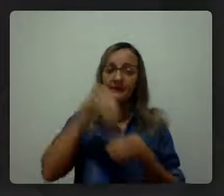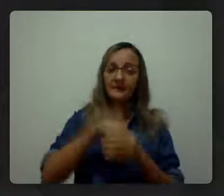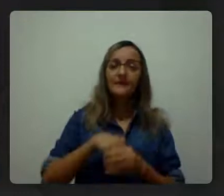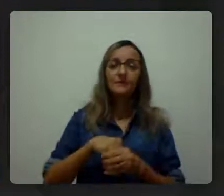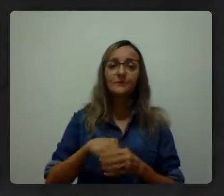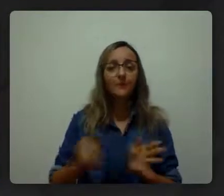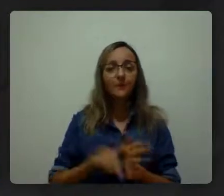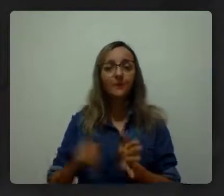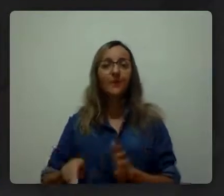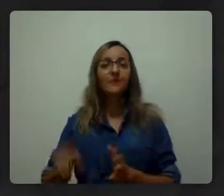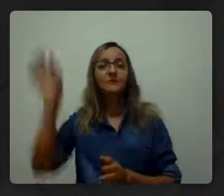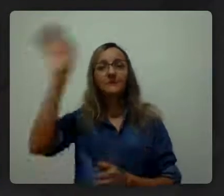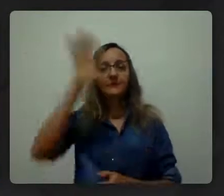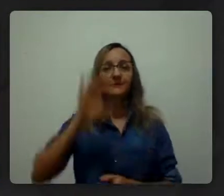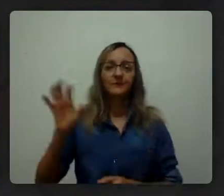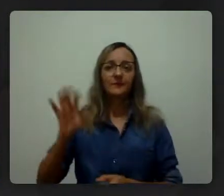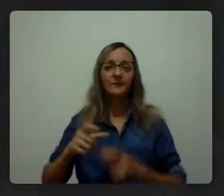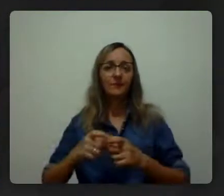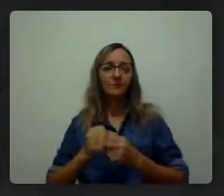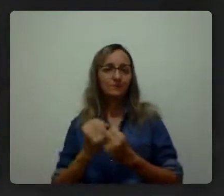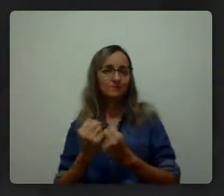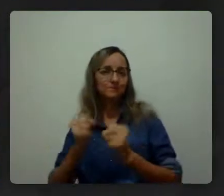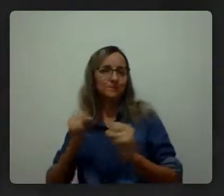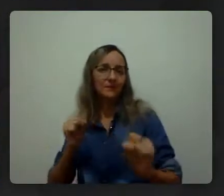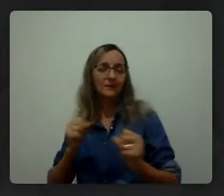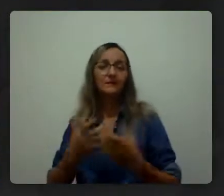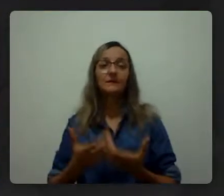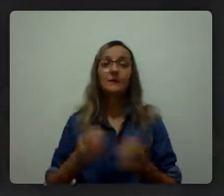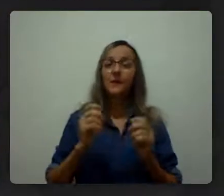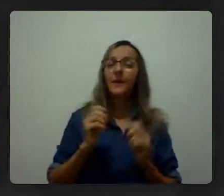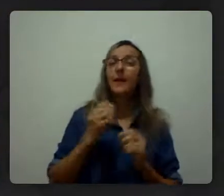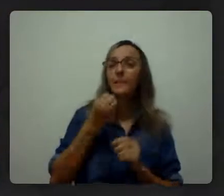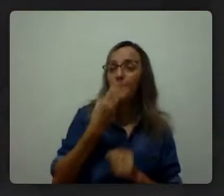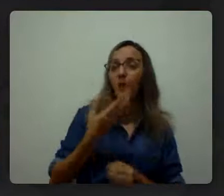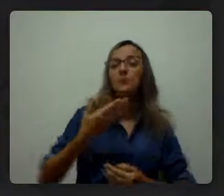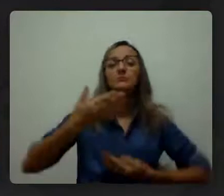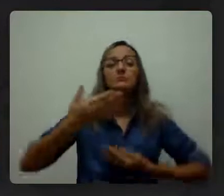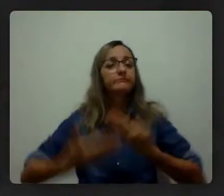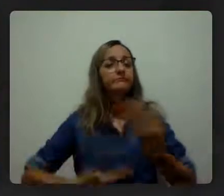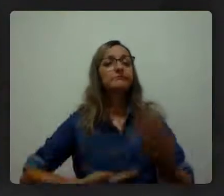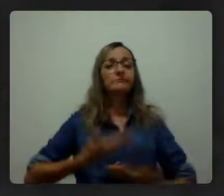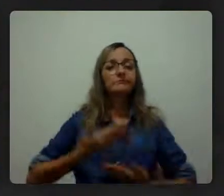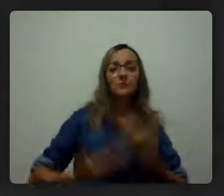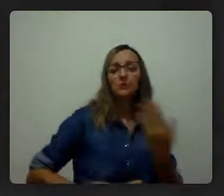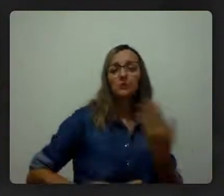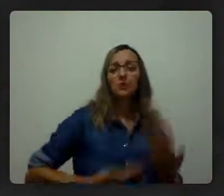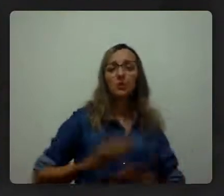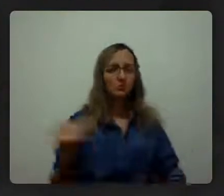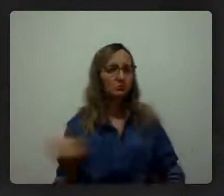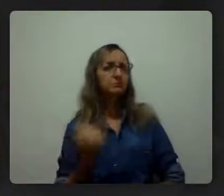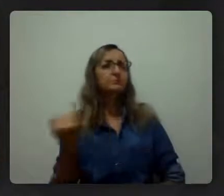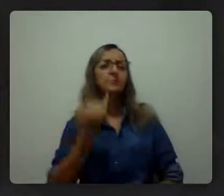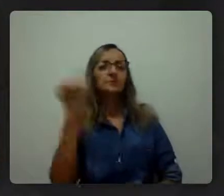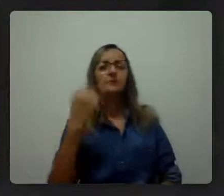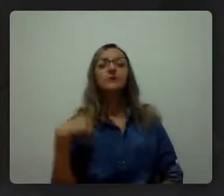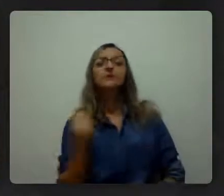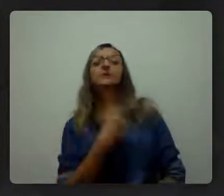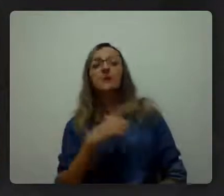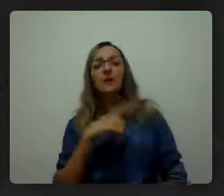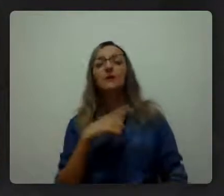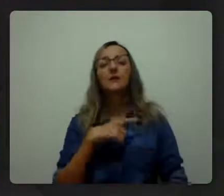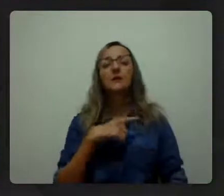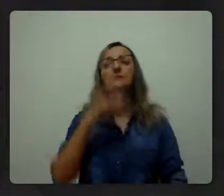vocês podem tirar as suas dúvidas. Eu sei que vocês estão ali ansiosos, mas quando vocês entrarem na plataforma, vocês vão ficar mais tranquilinhos, vocês